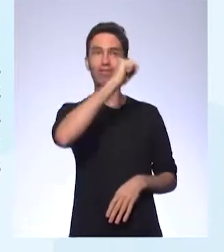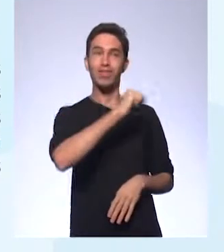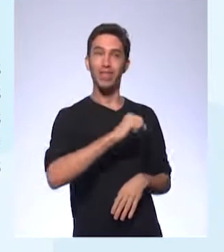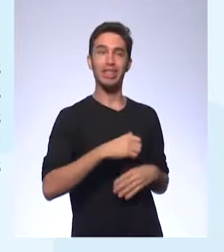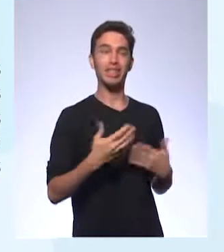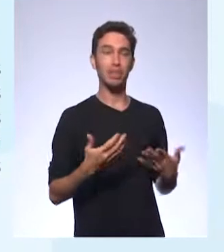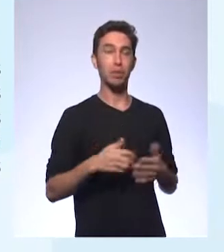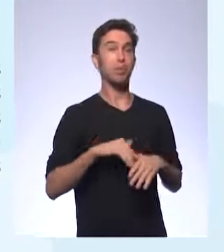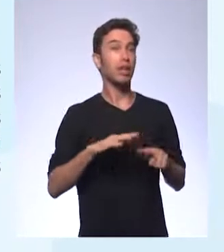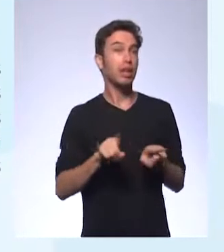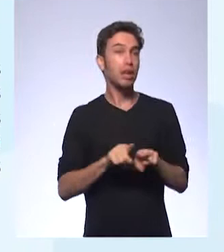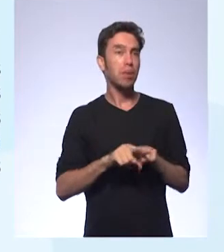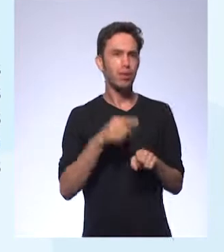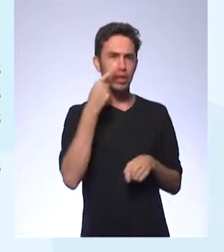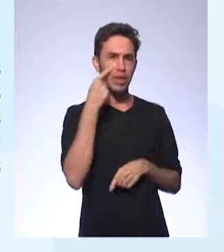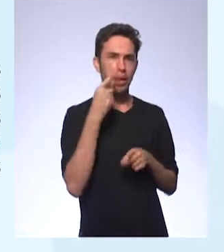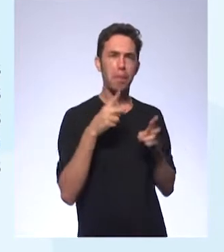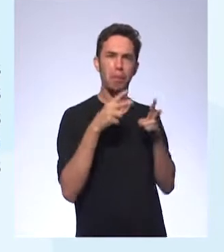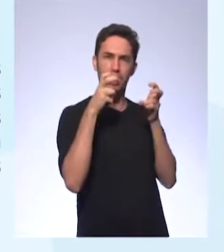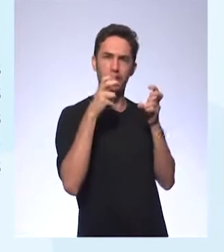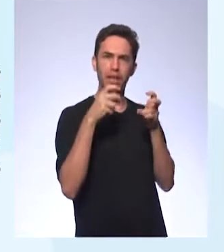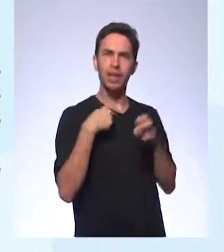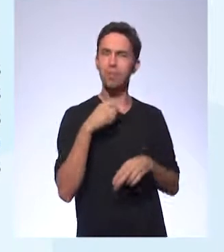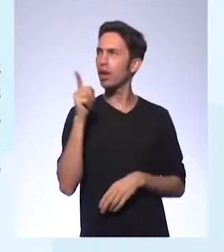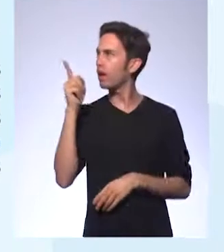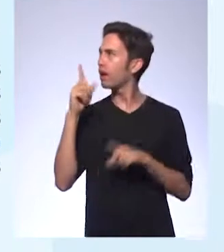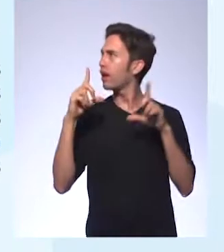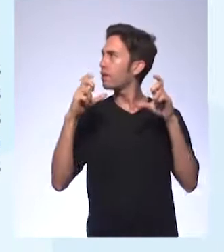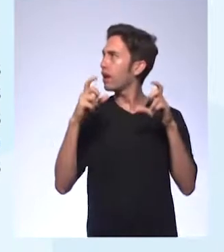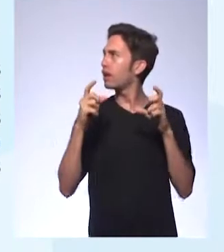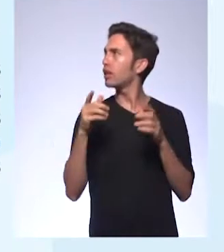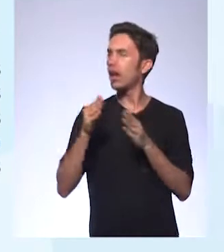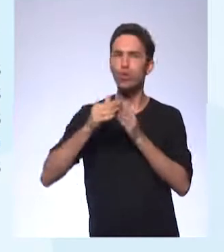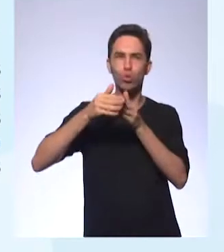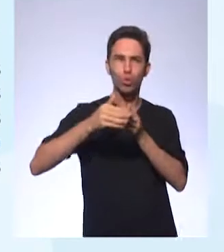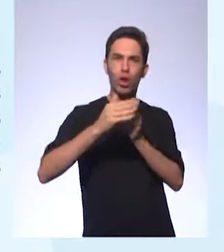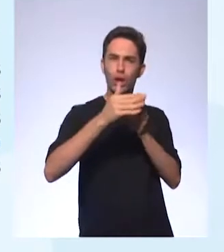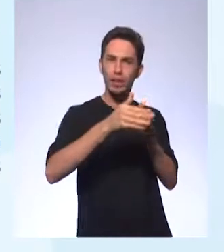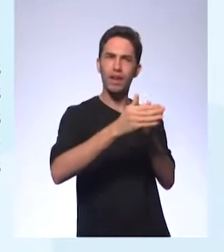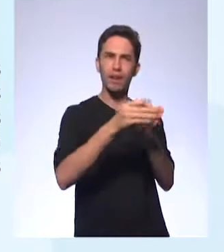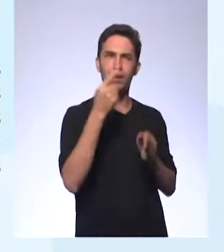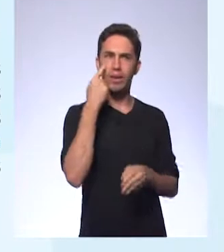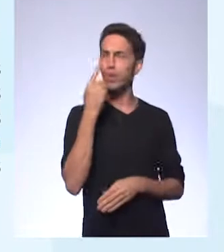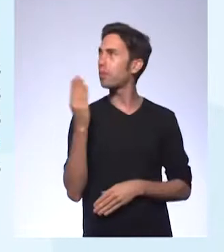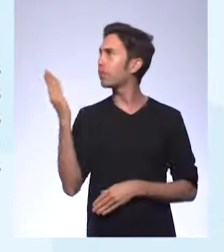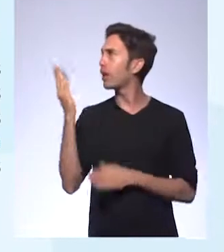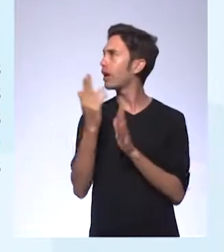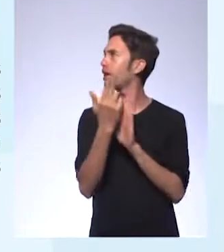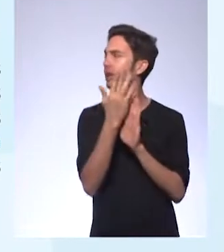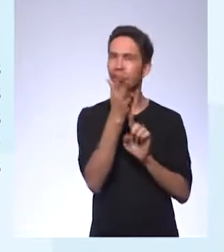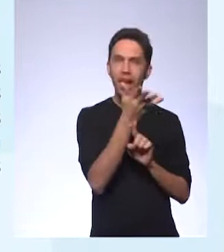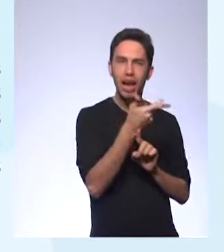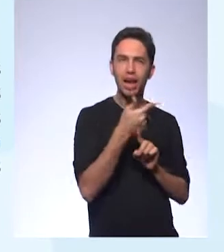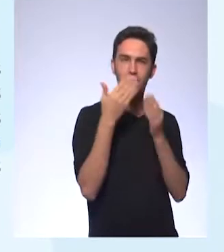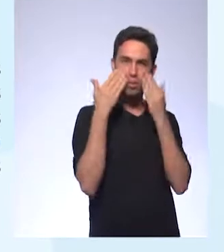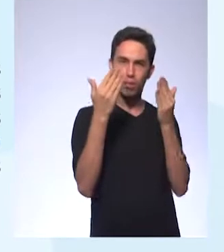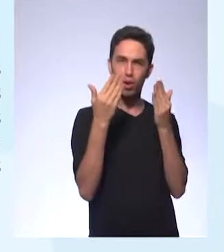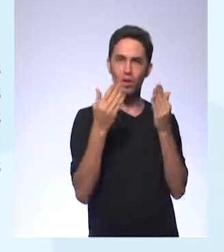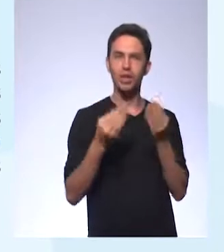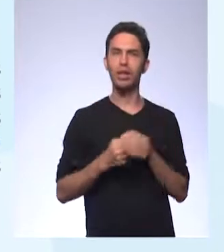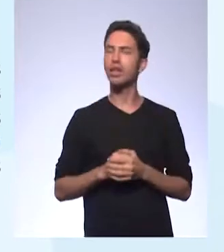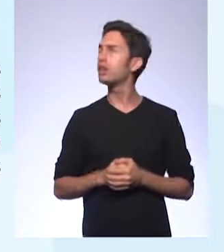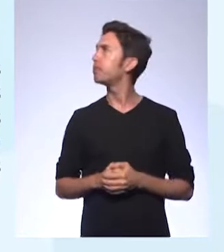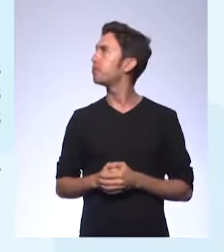se observa aí a imagem dos navios negreiros, essa arte que proporciona para nós essa